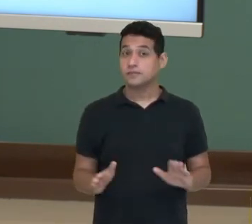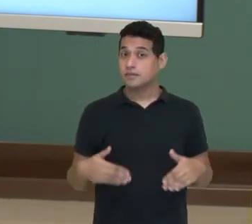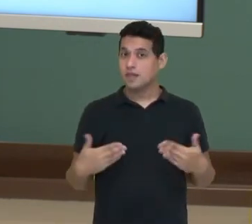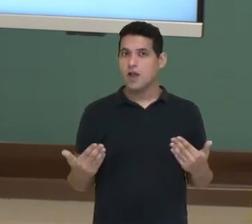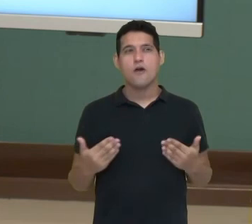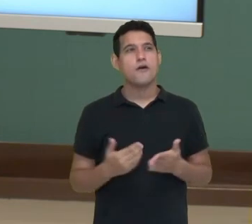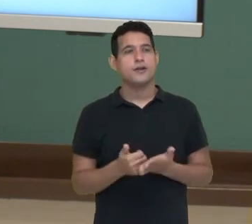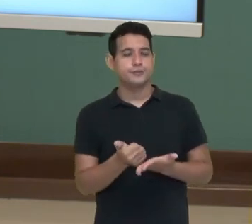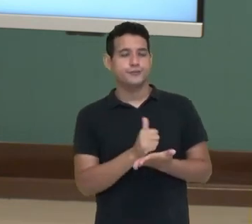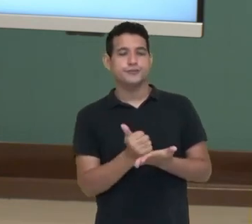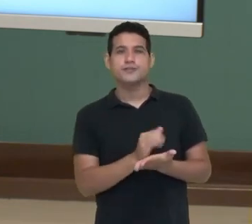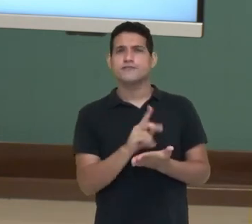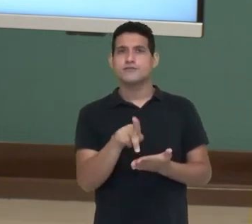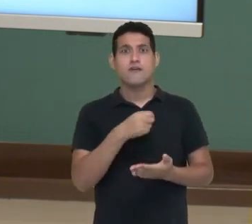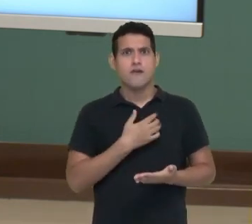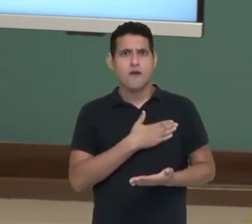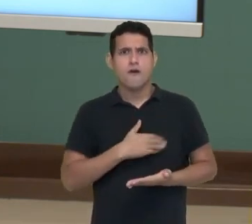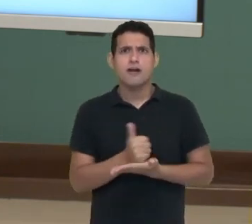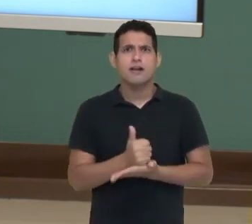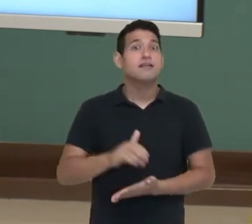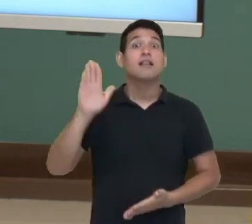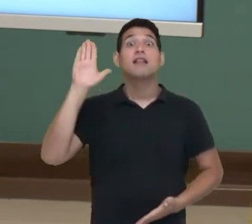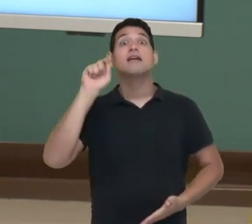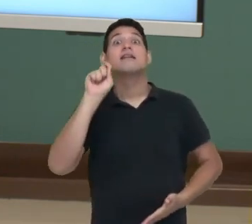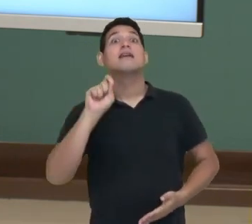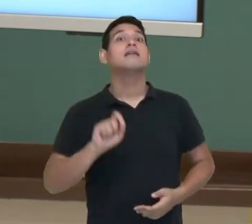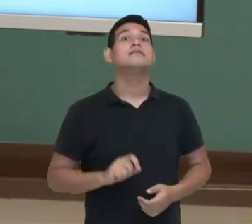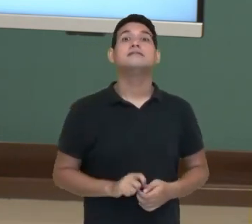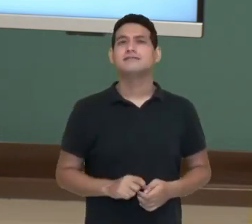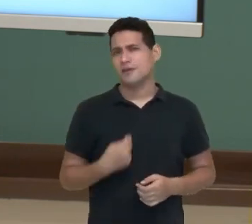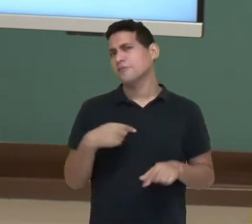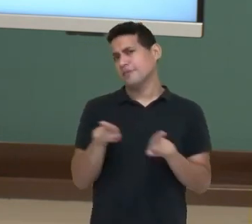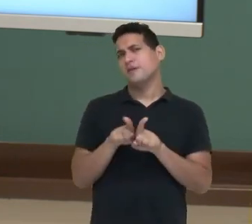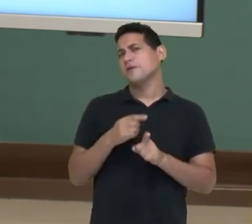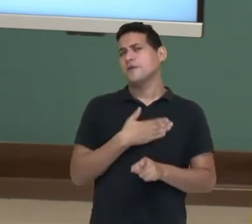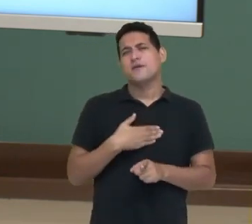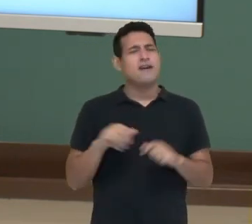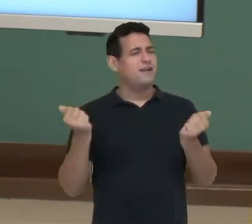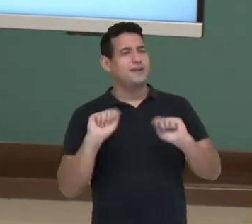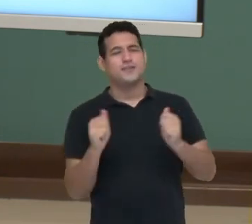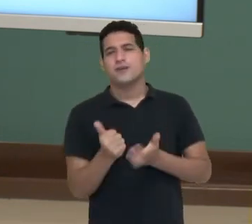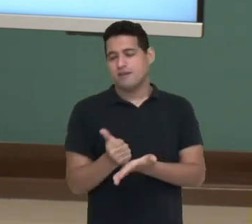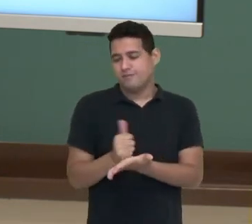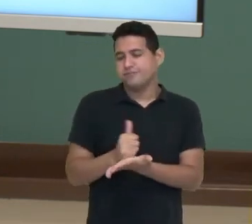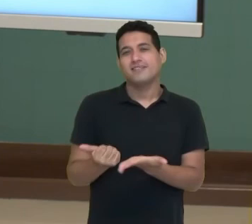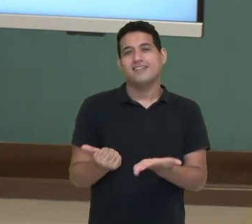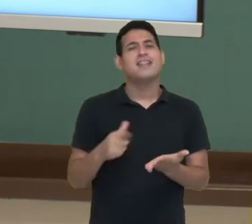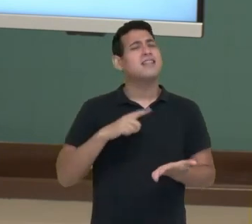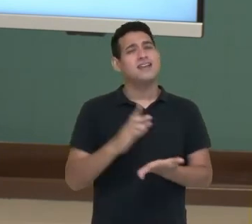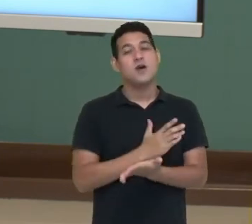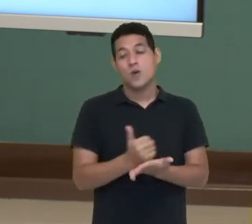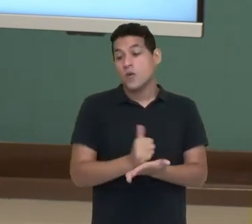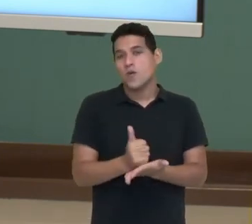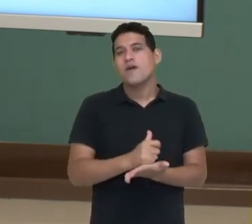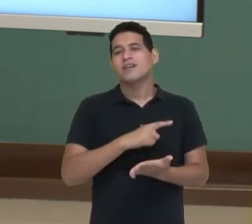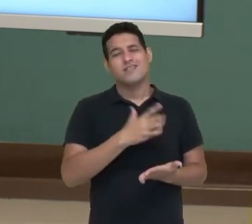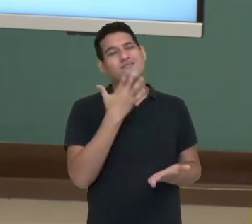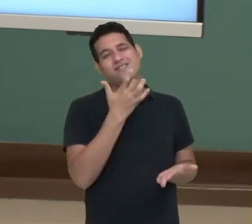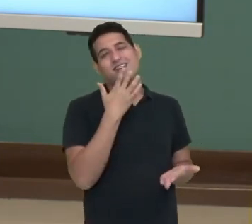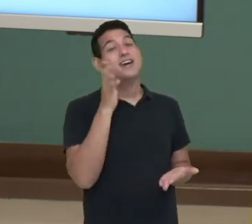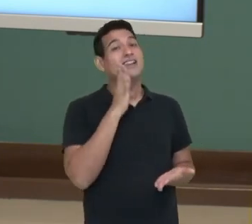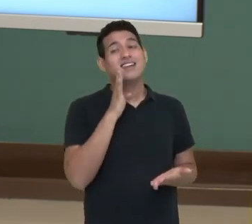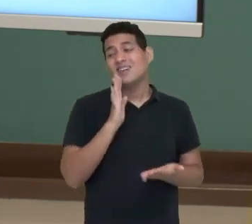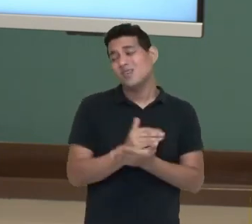Jogando com funções. Quem aí gosta de jogar, levanta a mão. E eu também, adoro jogar. Claro que tem alguns jogos que nós temos mais